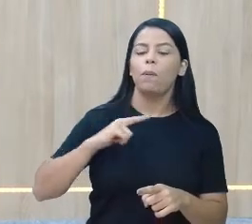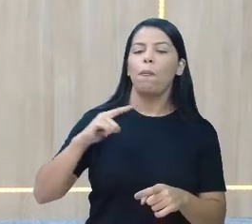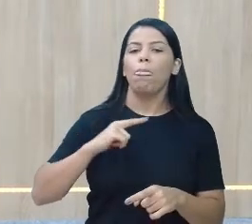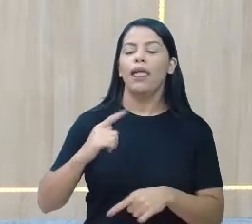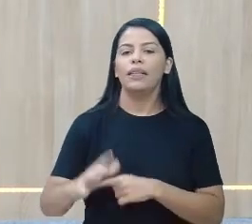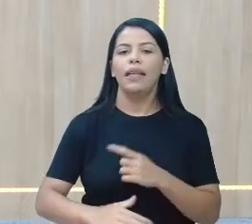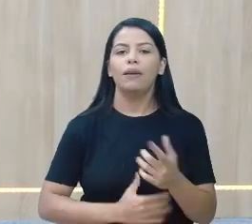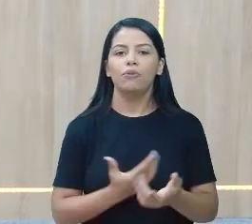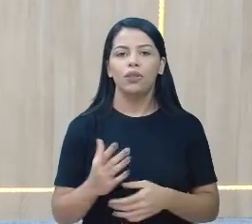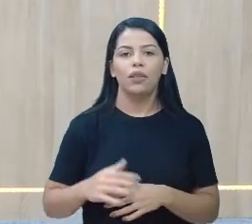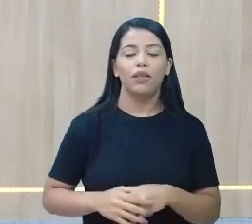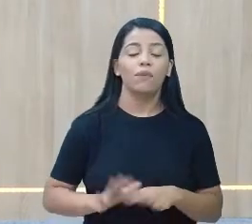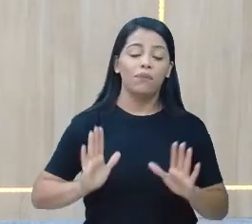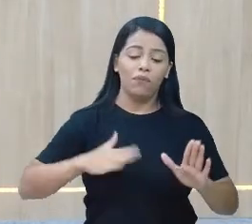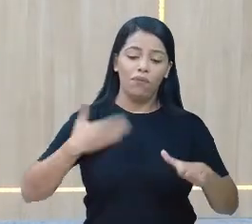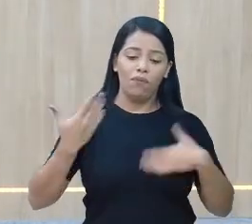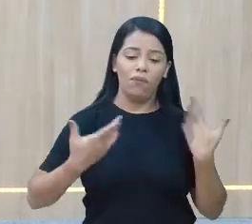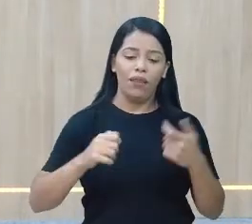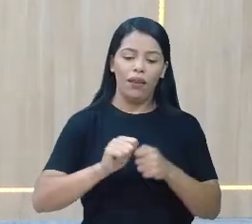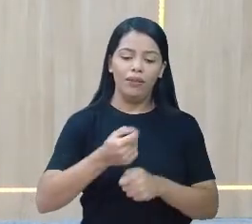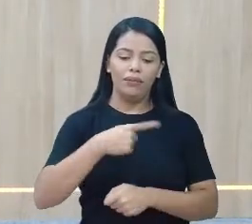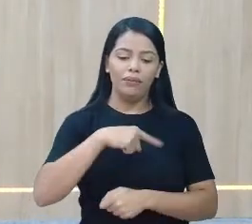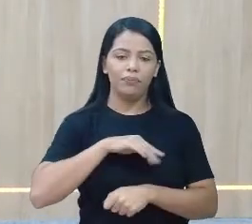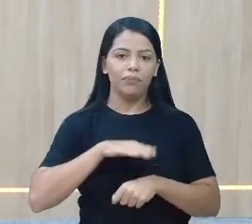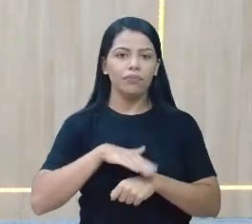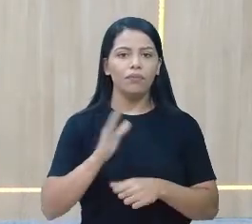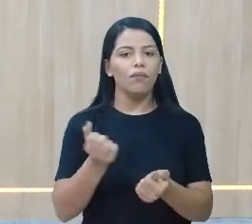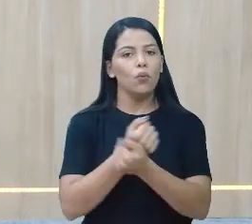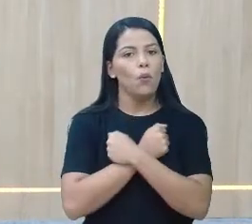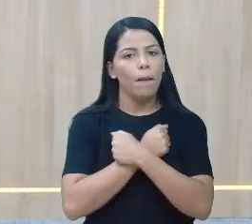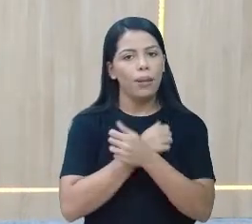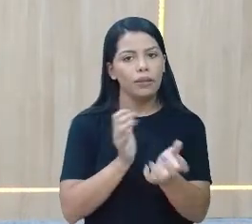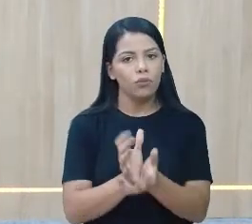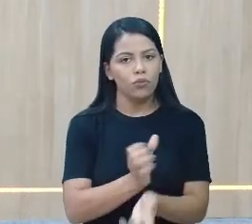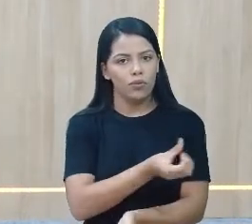frente, alegrando, deixando o ambiente mais lindo. Mais forte abraço, galera do 6º